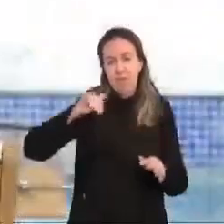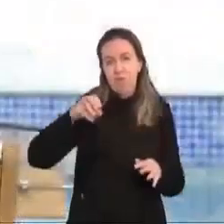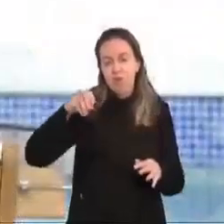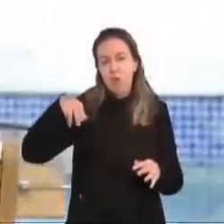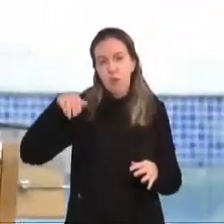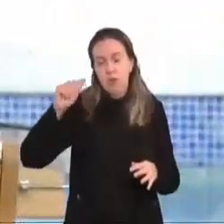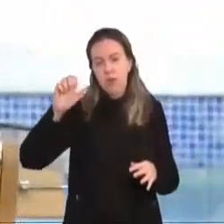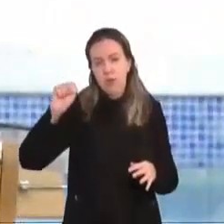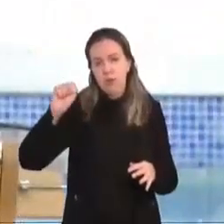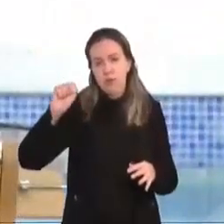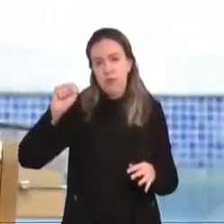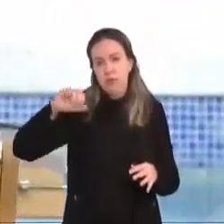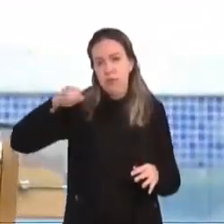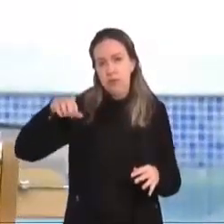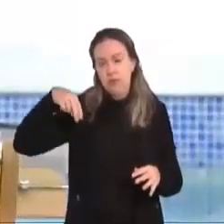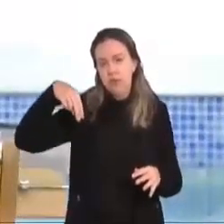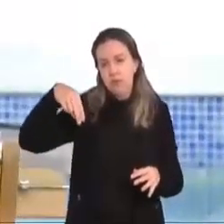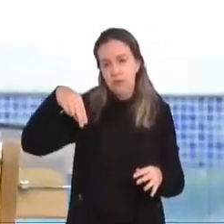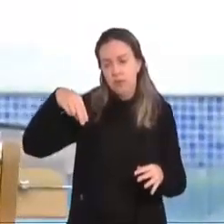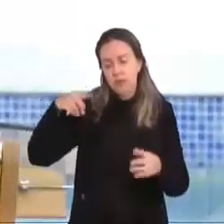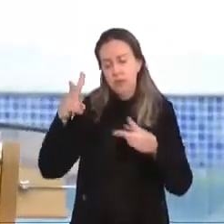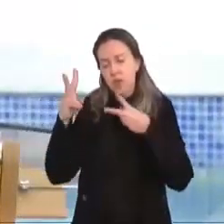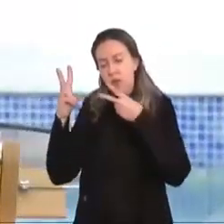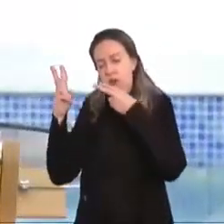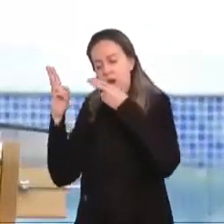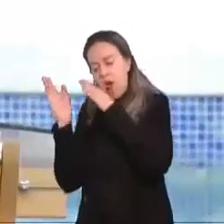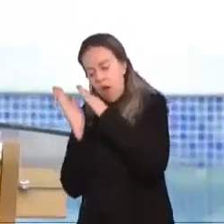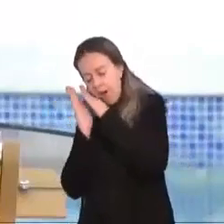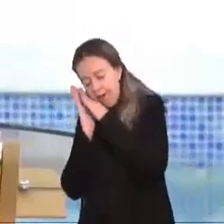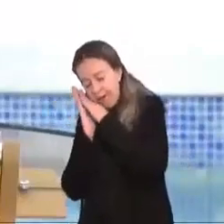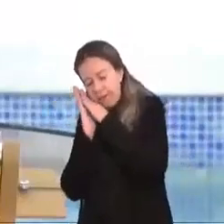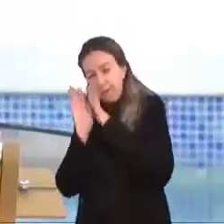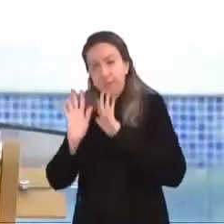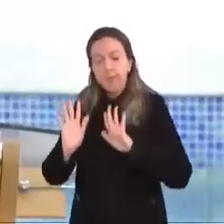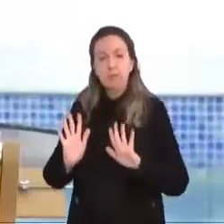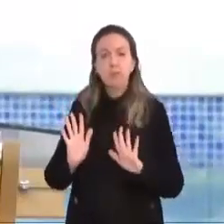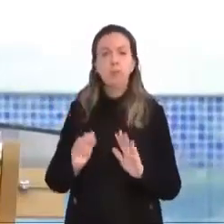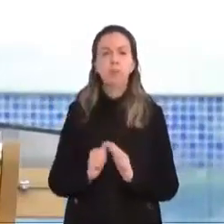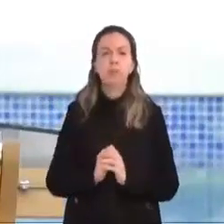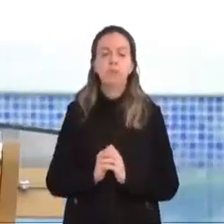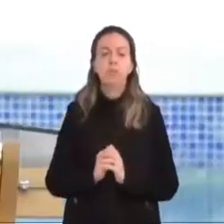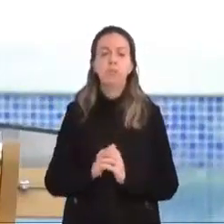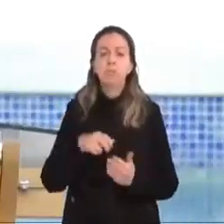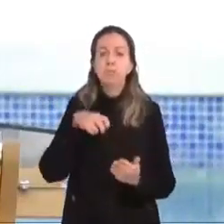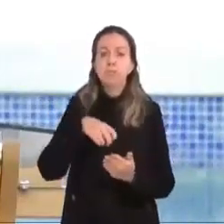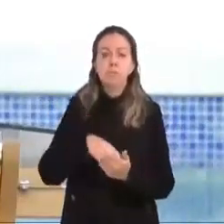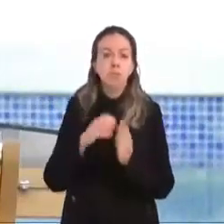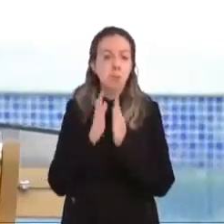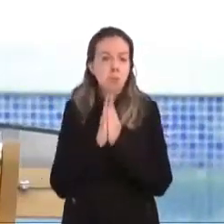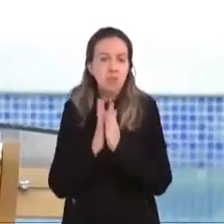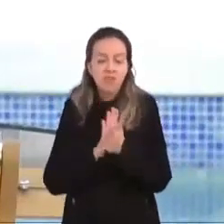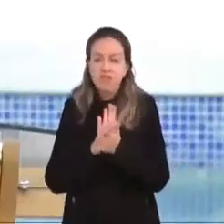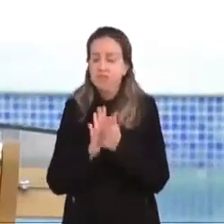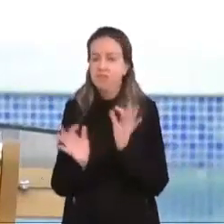Enquanto está deitado, se lembra. Vai aqui mesmo. Deus sabe de todas as coisas.